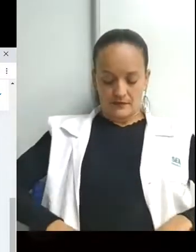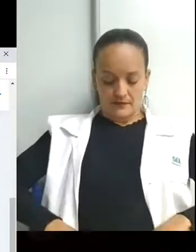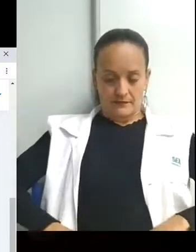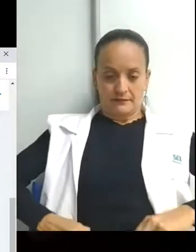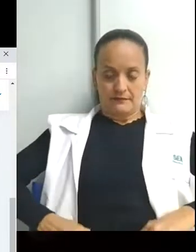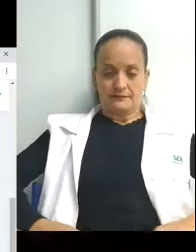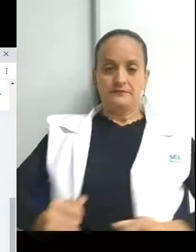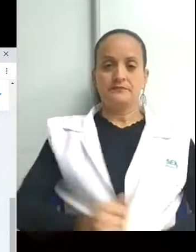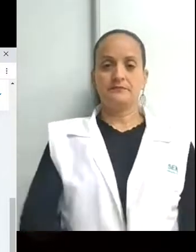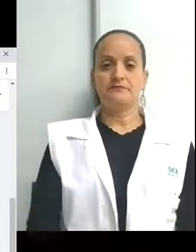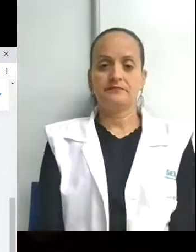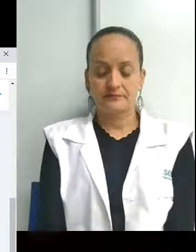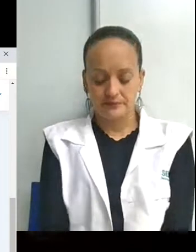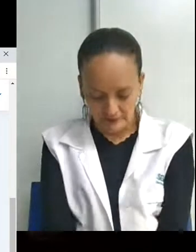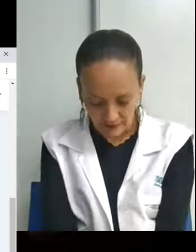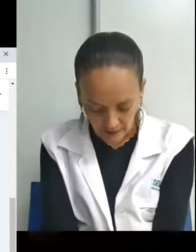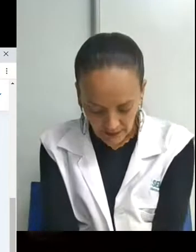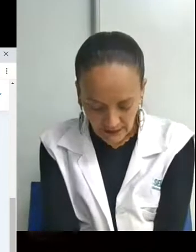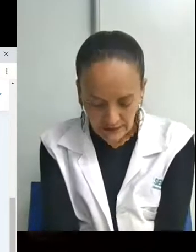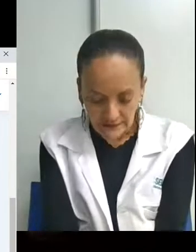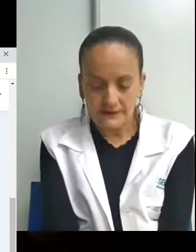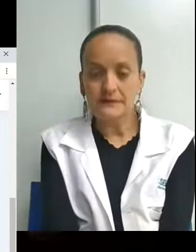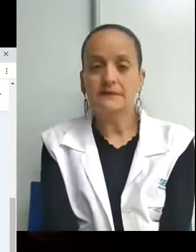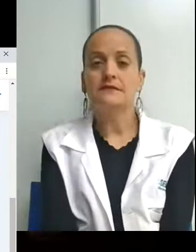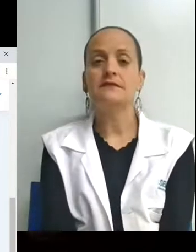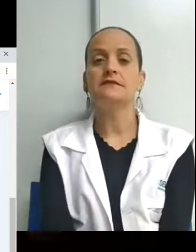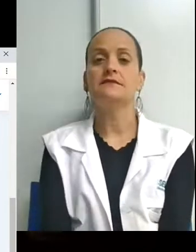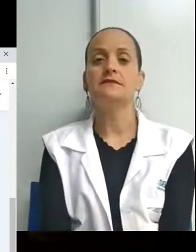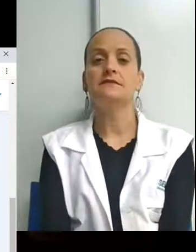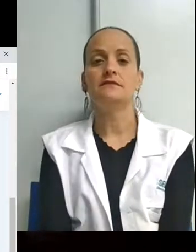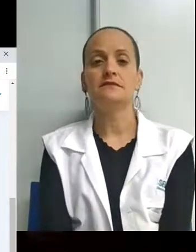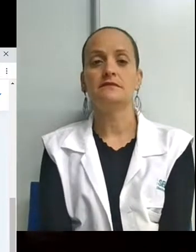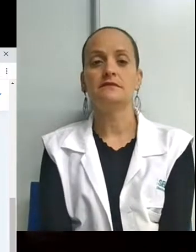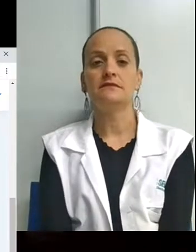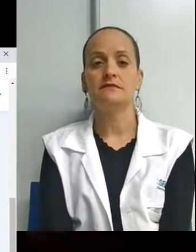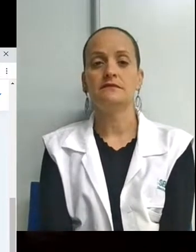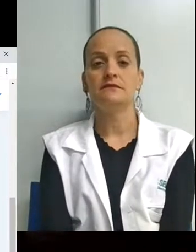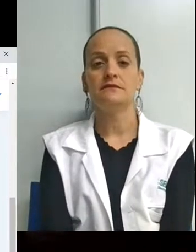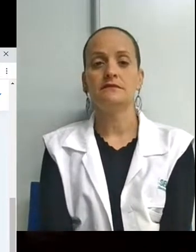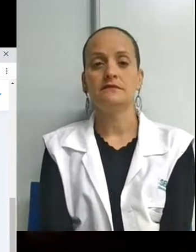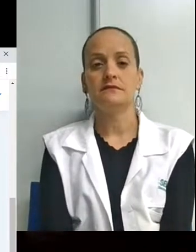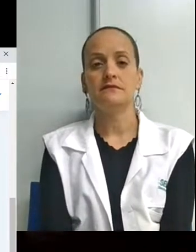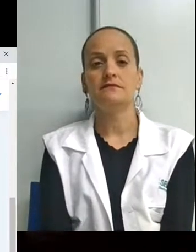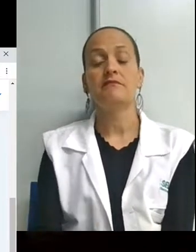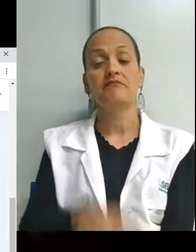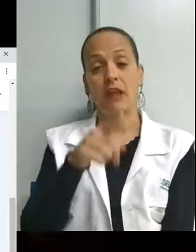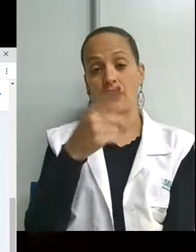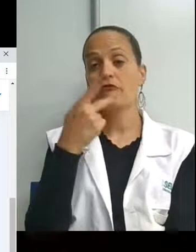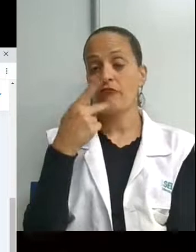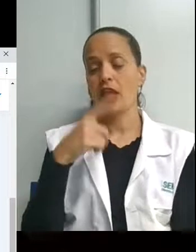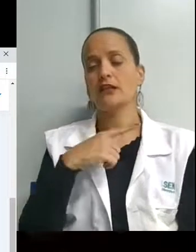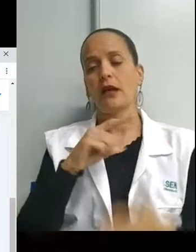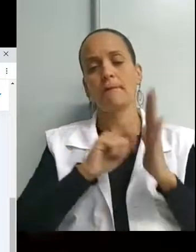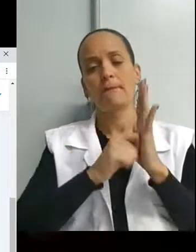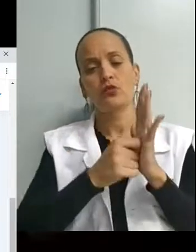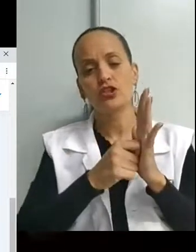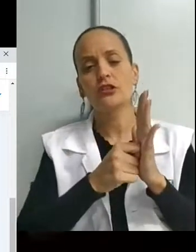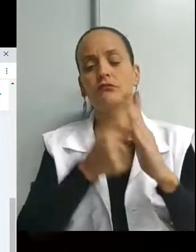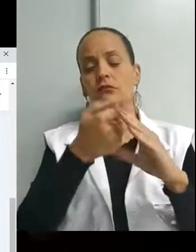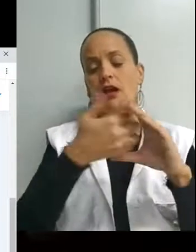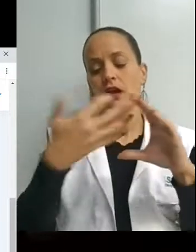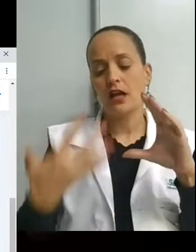vai falar sobre instrumentos de medida, né? Então, aqui vai falar sobre o multímetro, né? Quais são as características